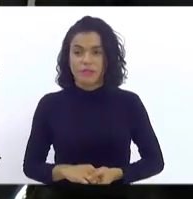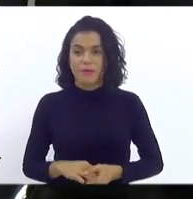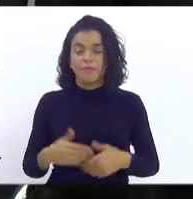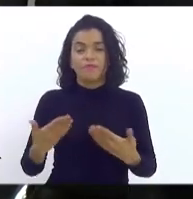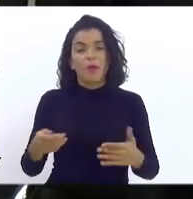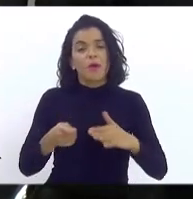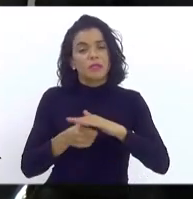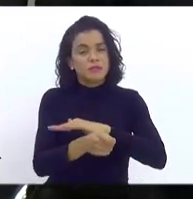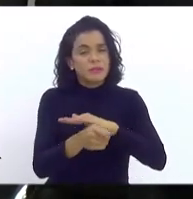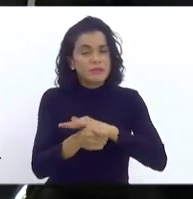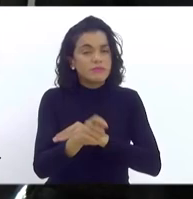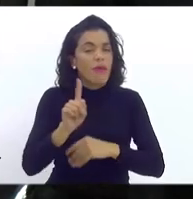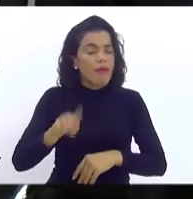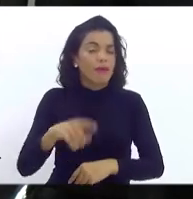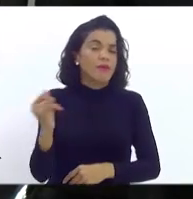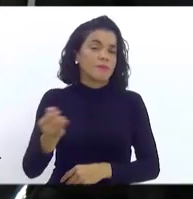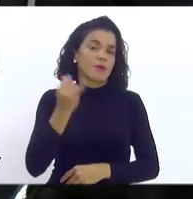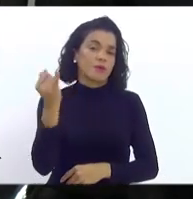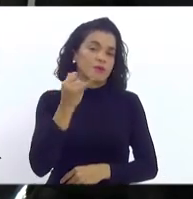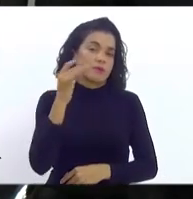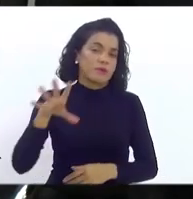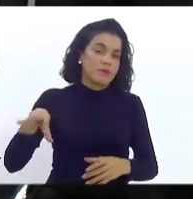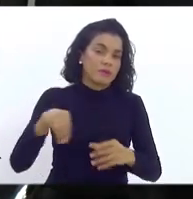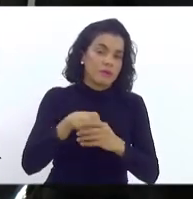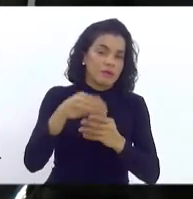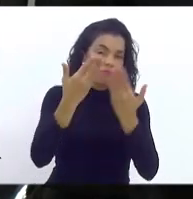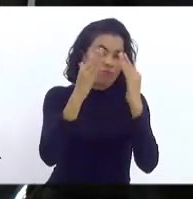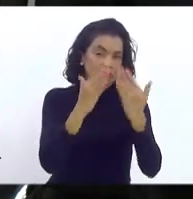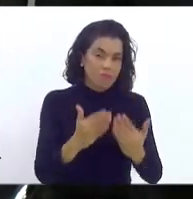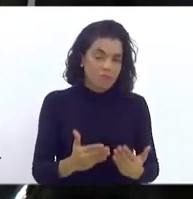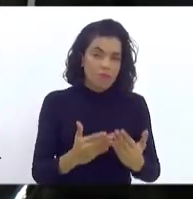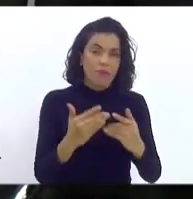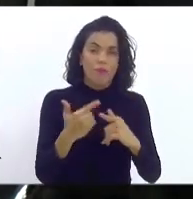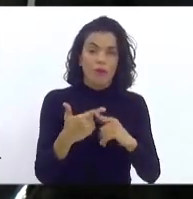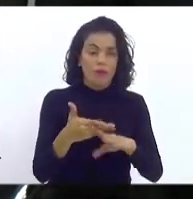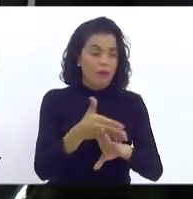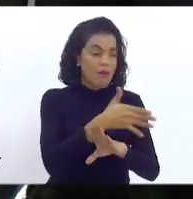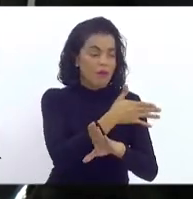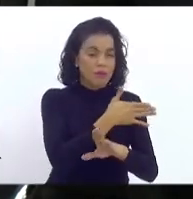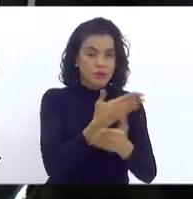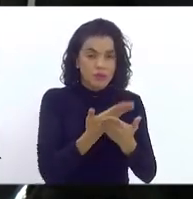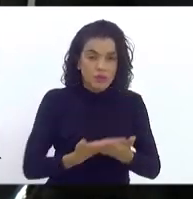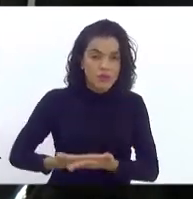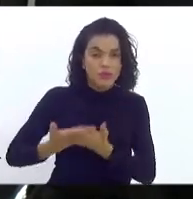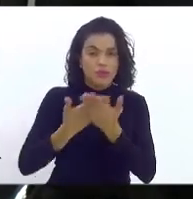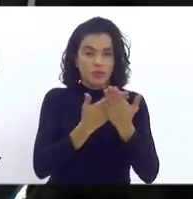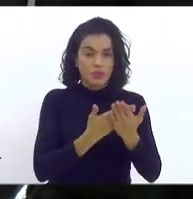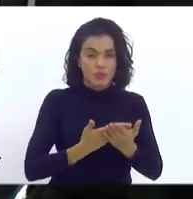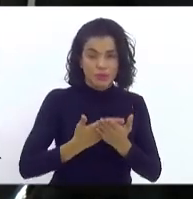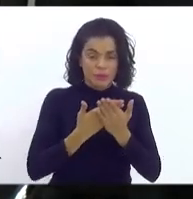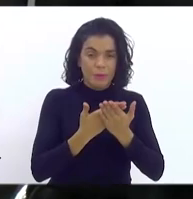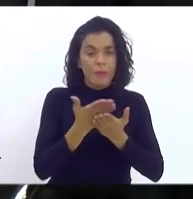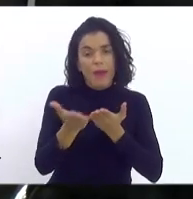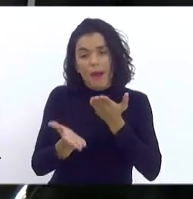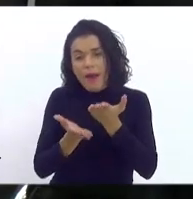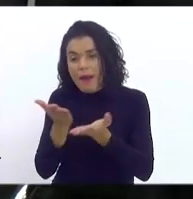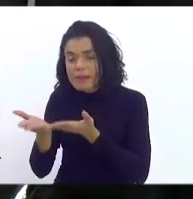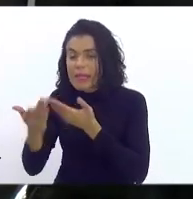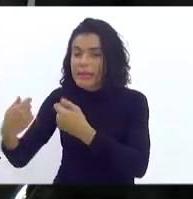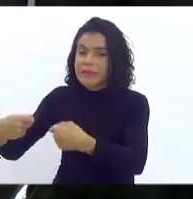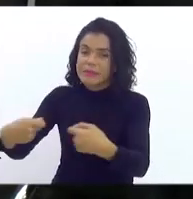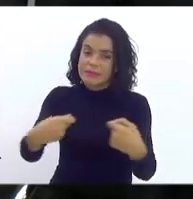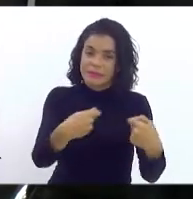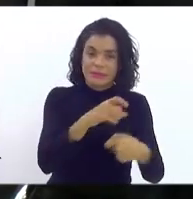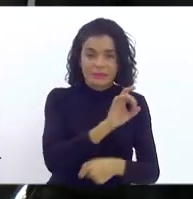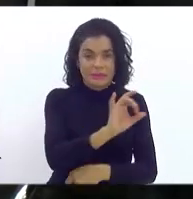Esse investimento é muito importante, né, dentro das nossas análises que foram feitas para fazer esse atendimento às novas demandas que